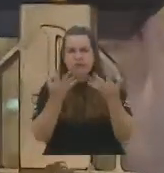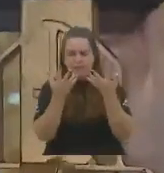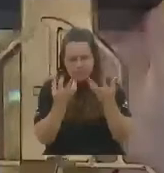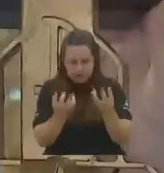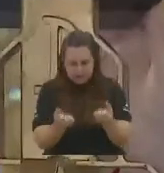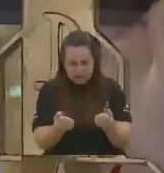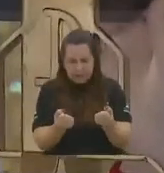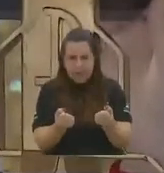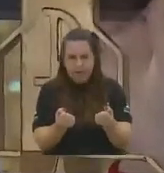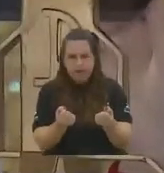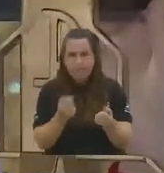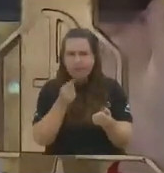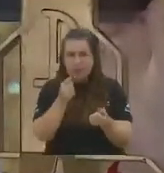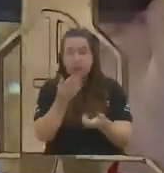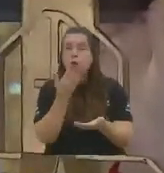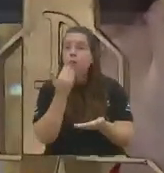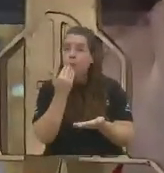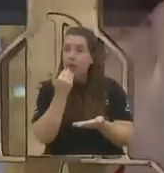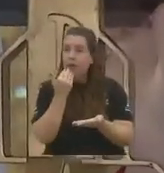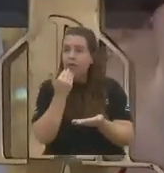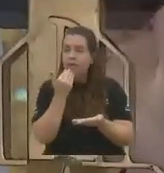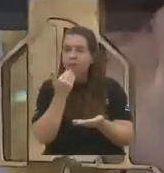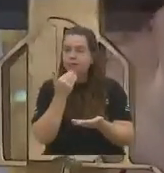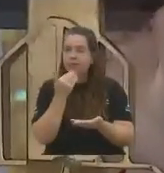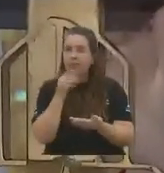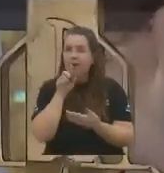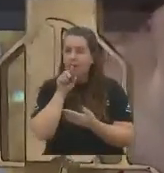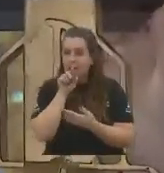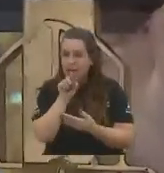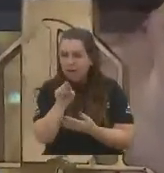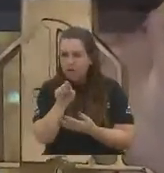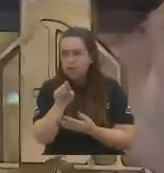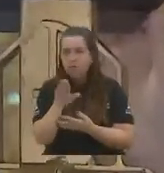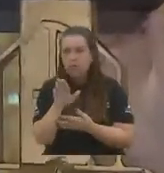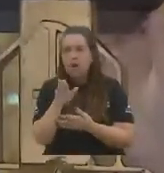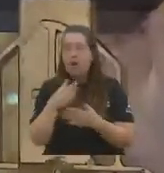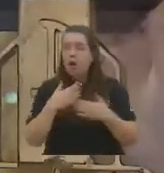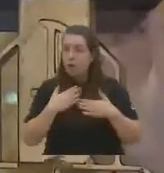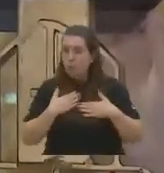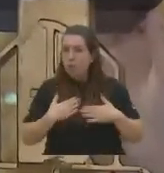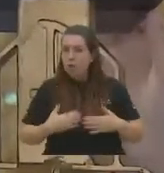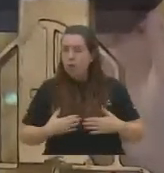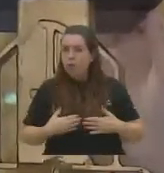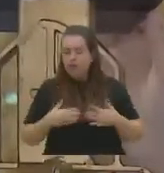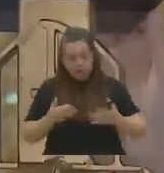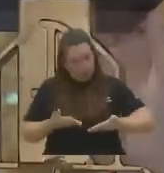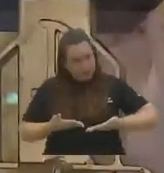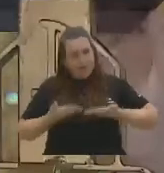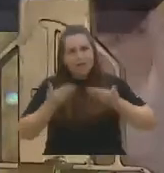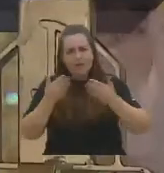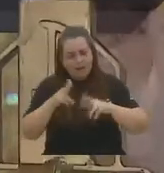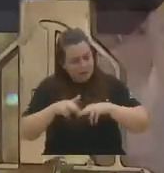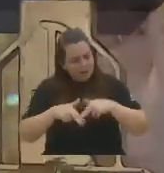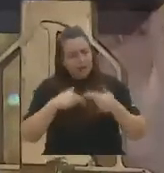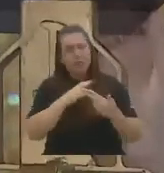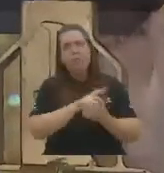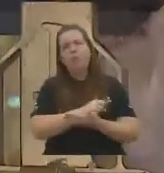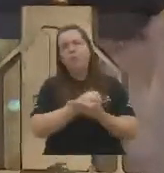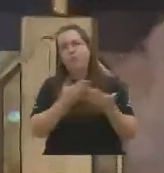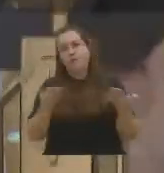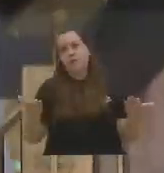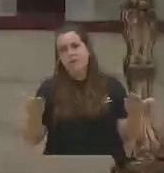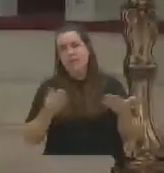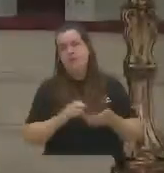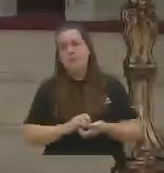tomai todos e comei, isto é o meu corpo que será entregue